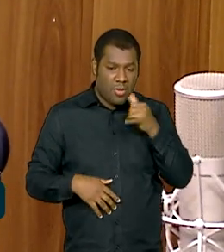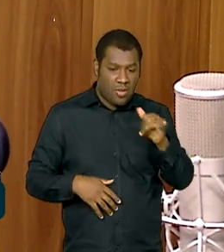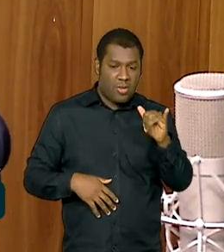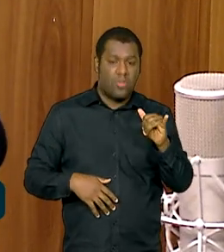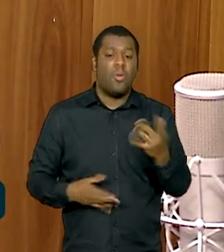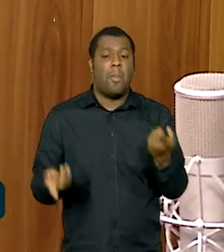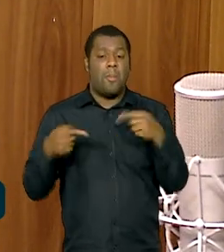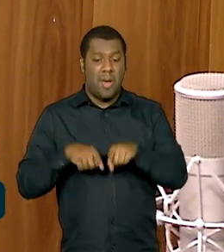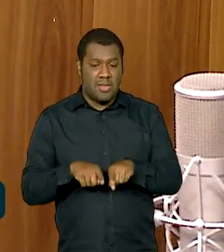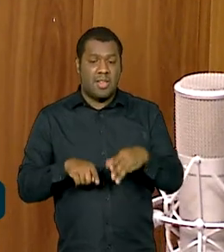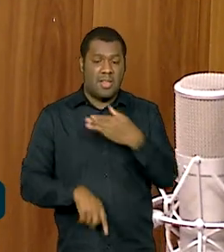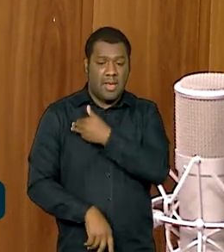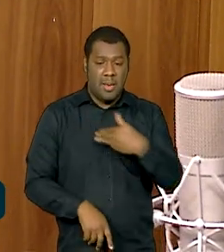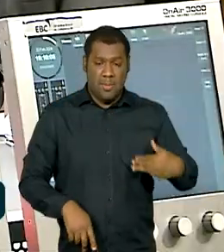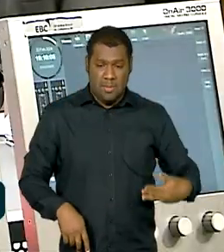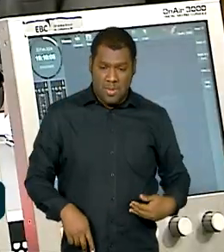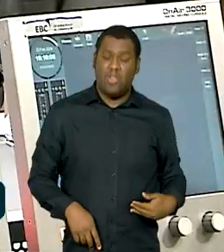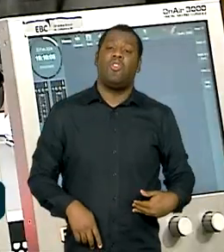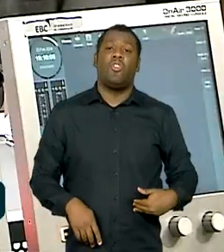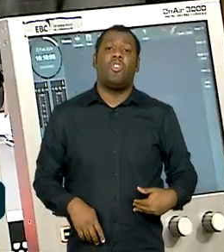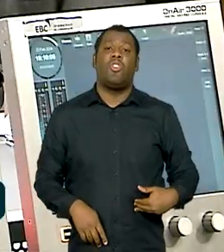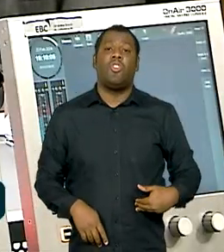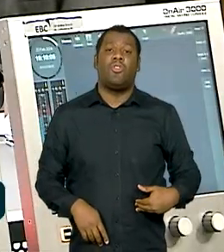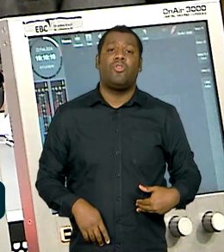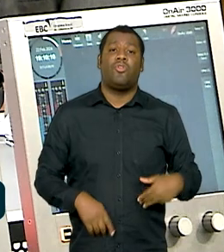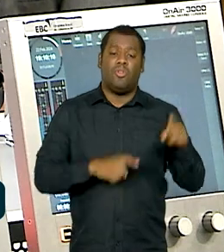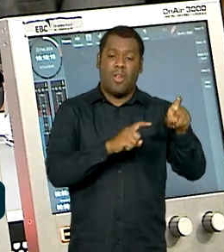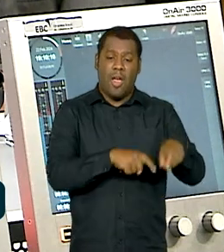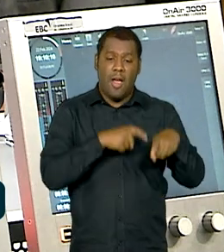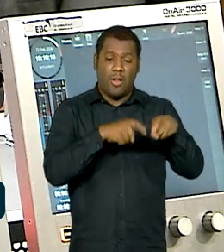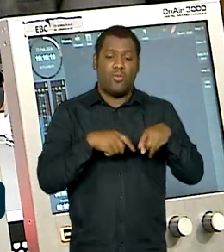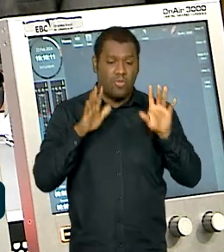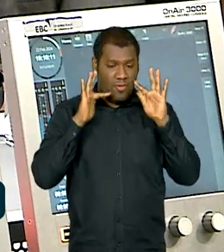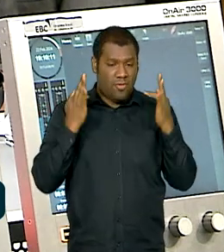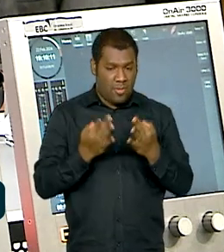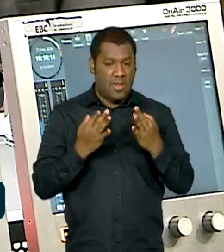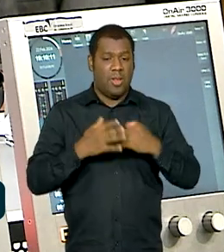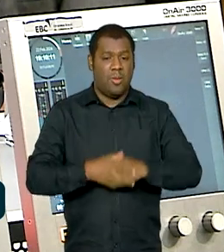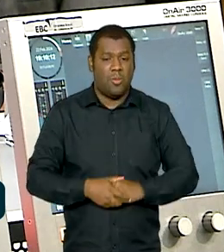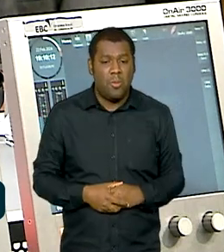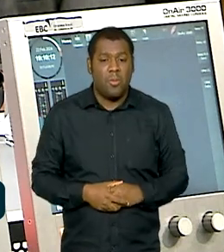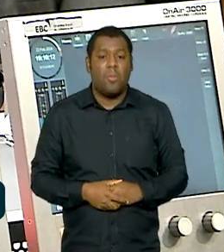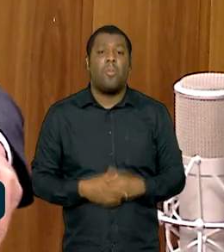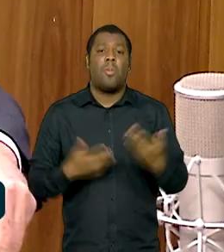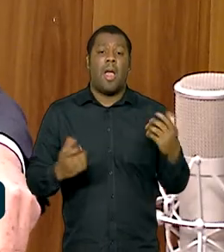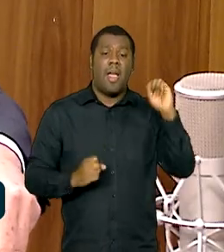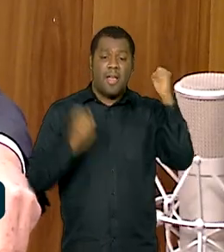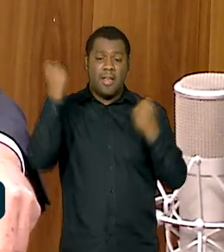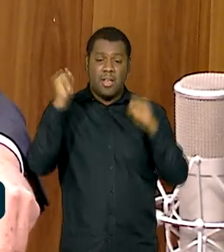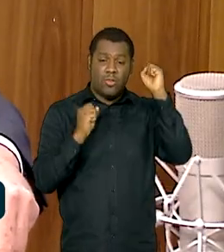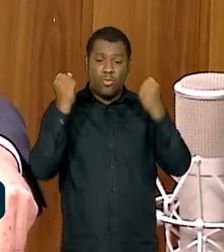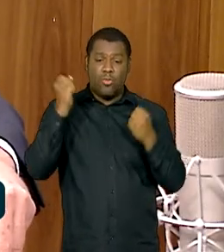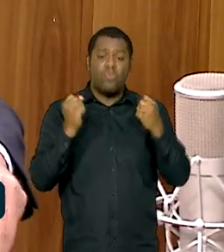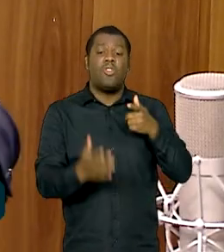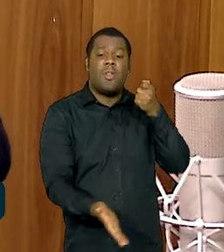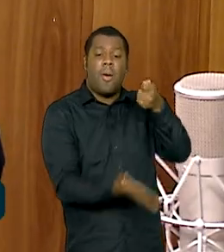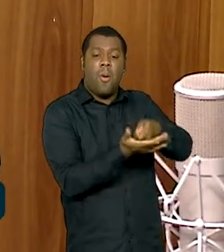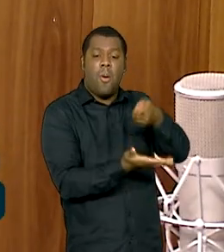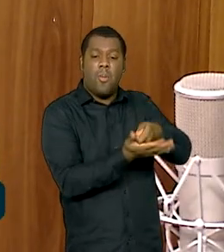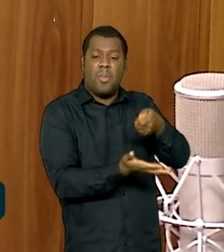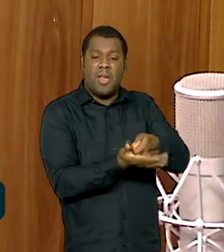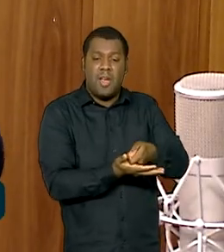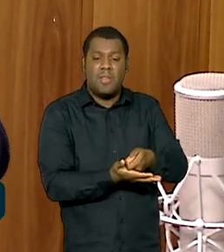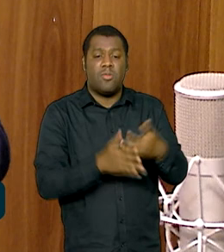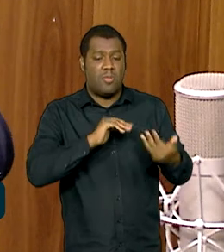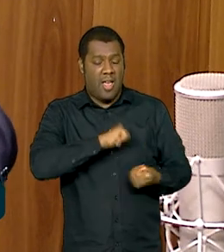Teixeira responsável pela Agricultura Familiar foi fundamental para que a gente possa essas indústrias possam ser obrigadas a